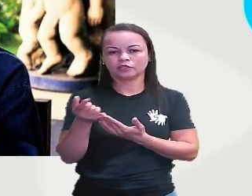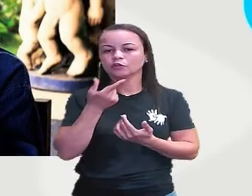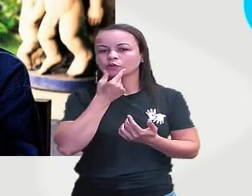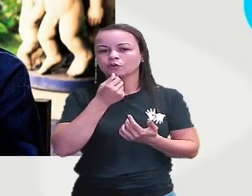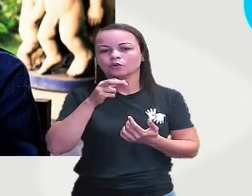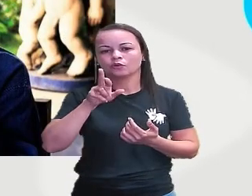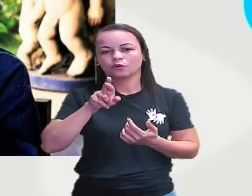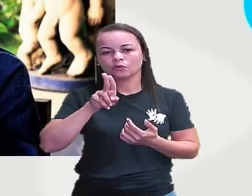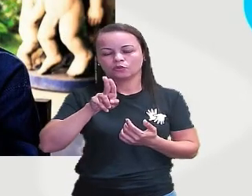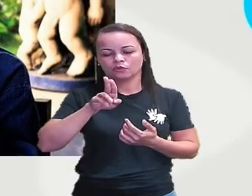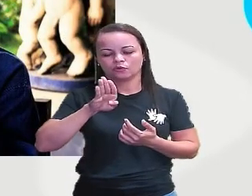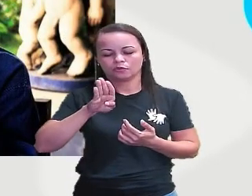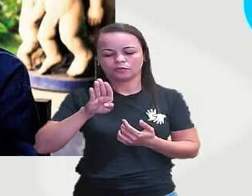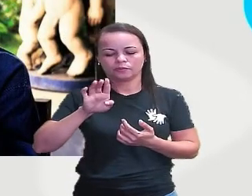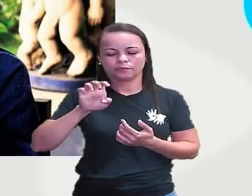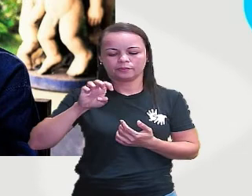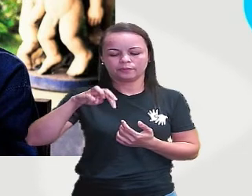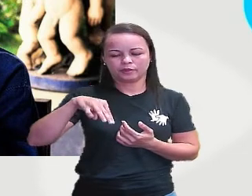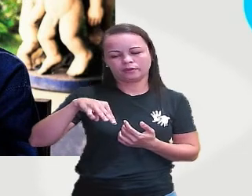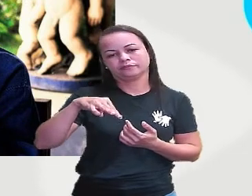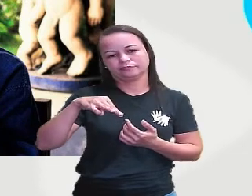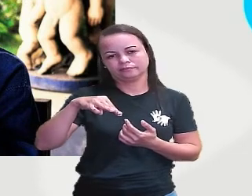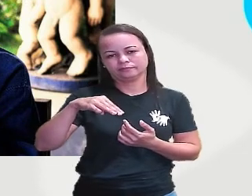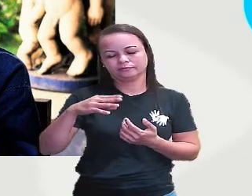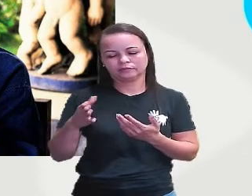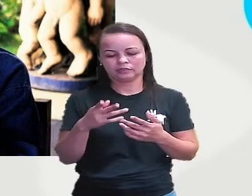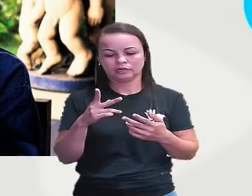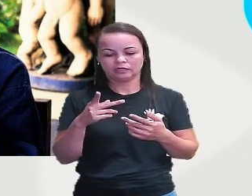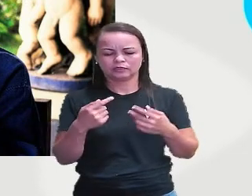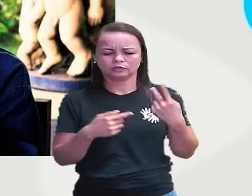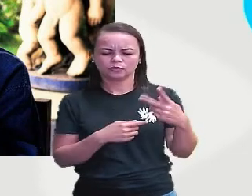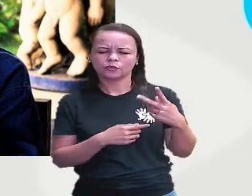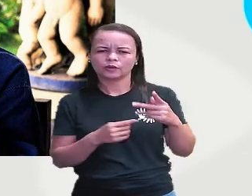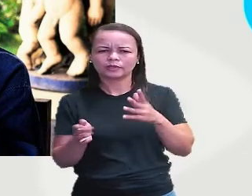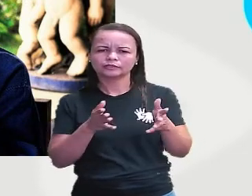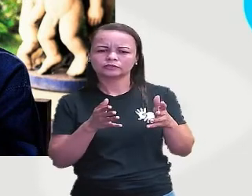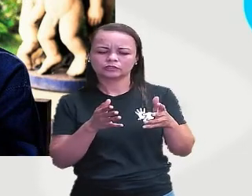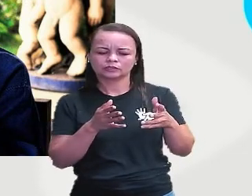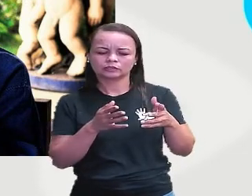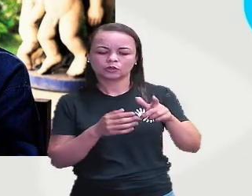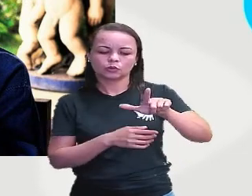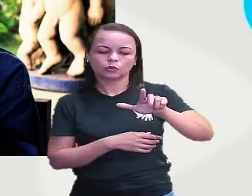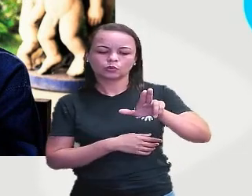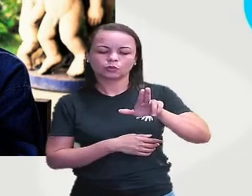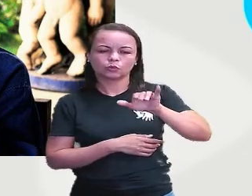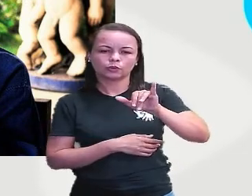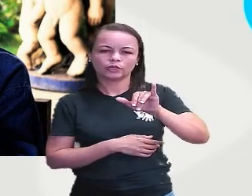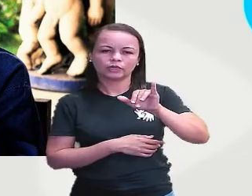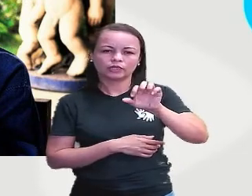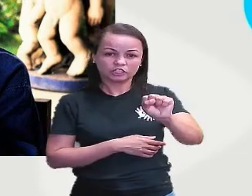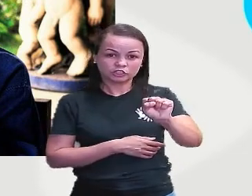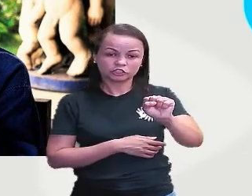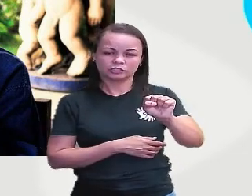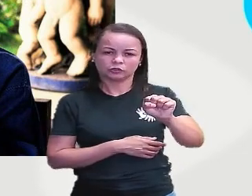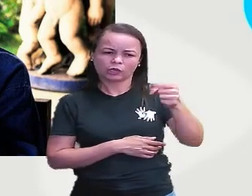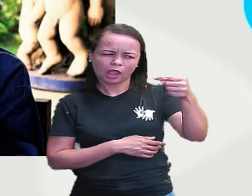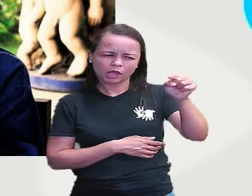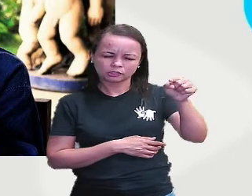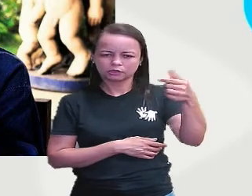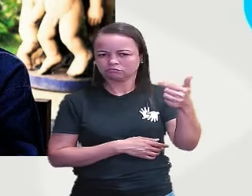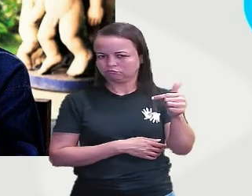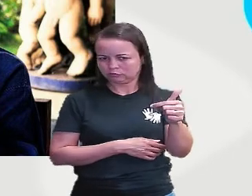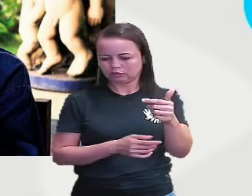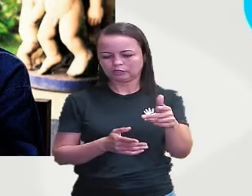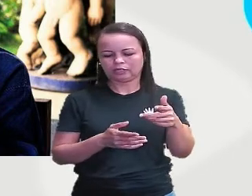Rubem Braga. O nome de Luiz Fernando Veríssimo, ele não traz aí acento, tá? É escrito desse jeito mesmo. E Rubem